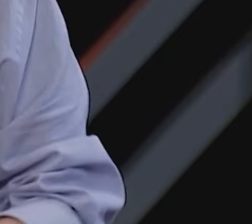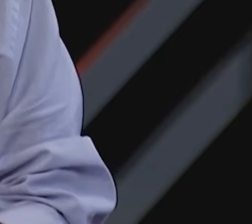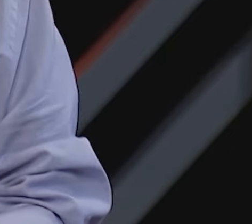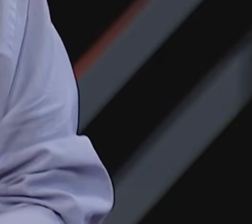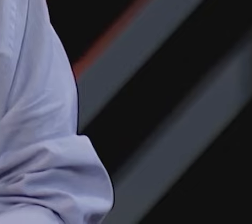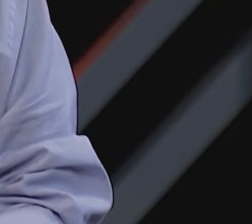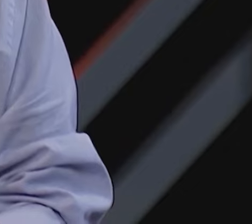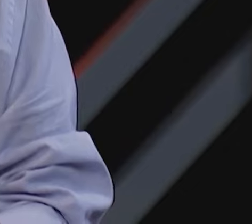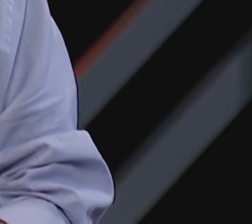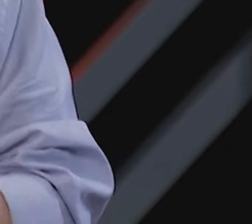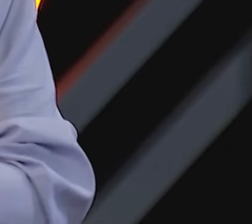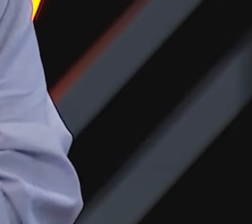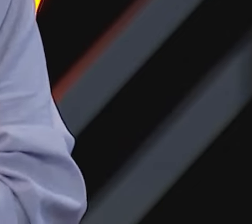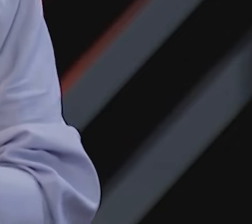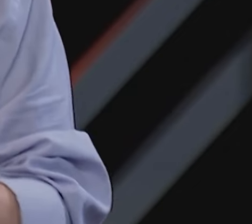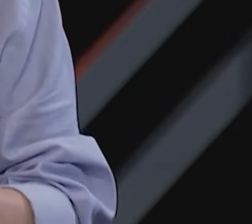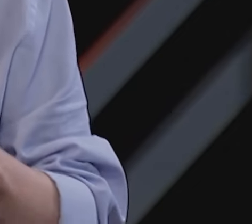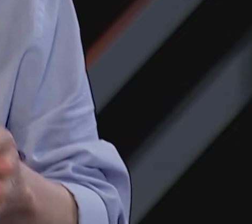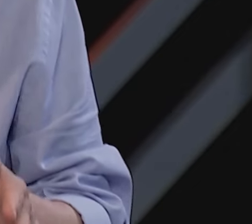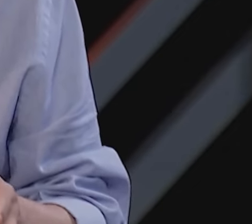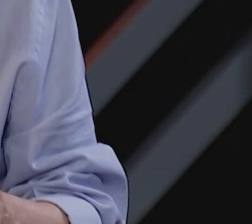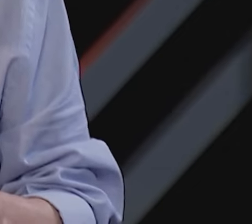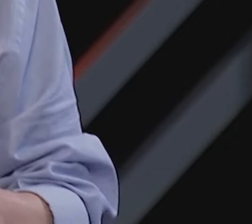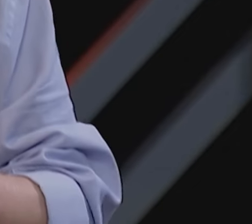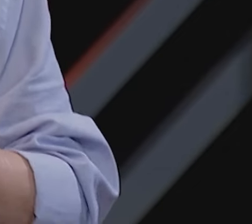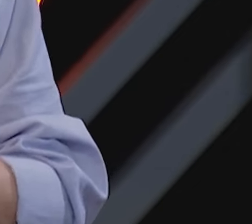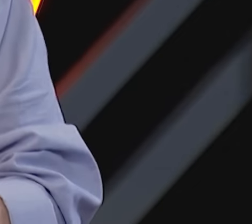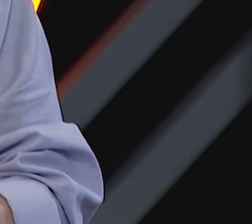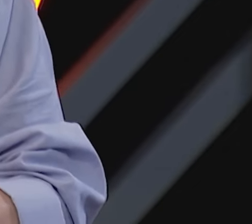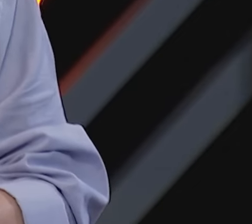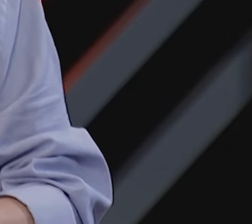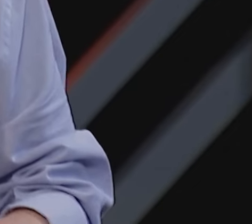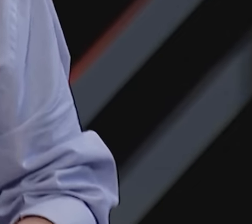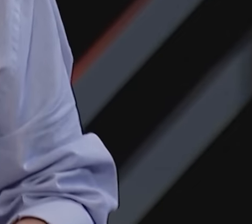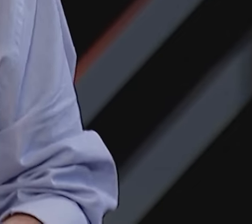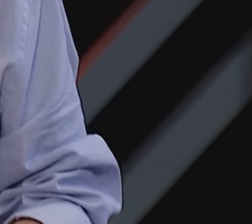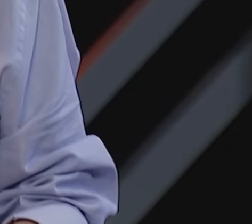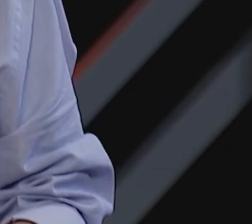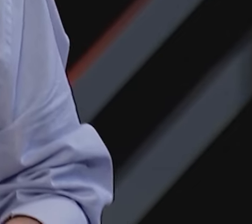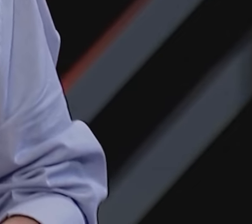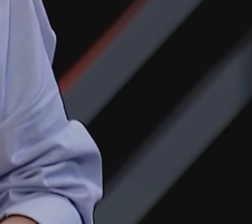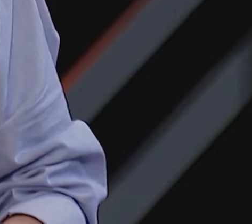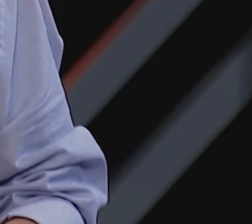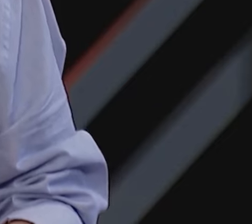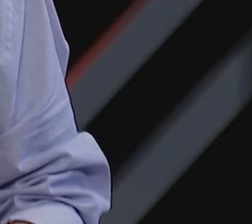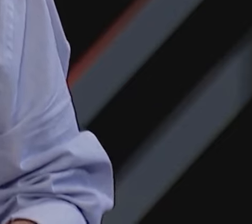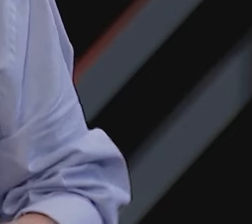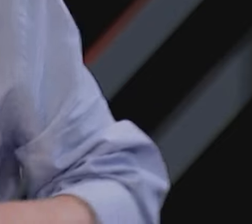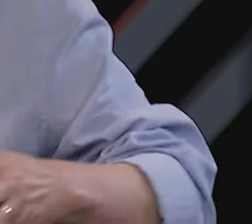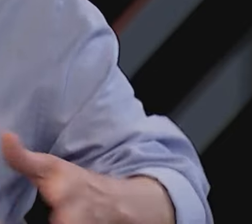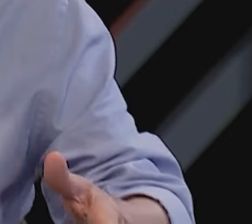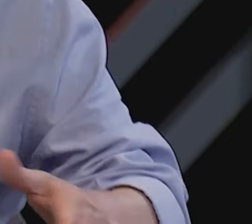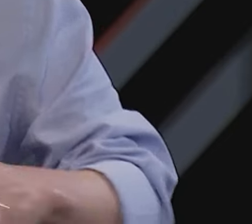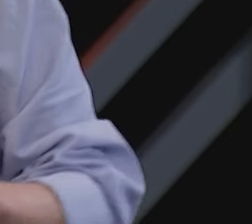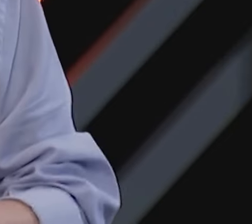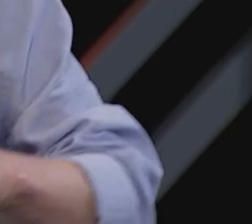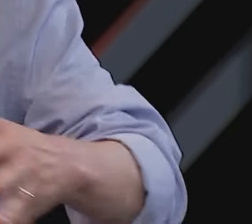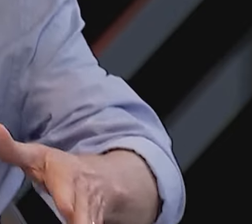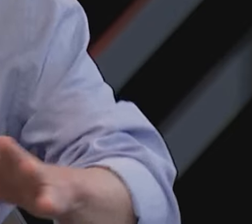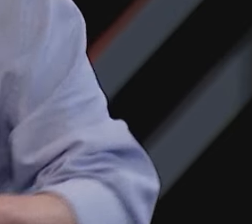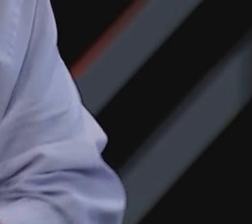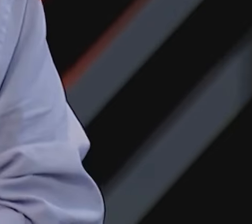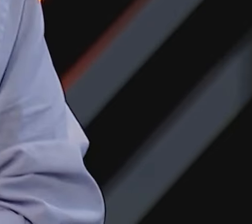ao crime, né? O que mais pesa nessa decisão de um jovem de ir ou não